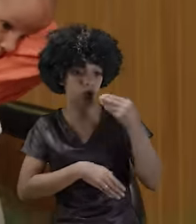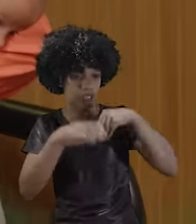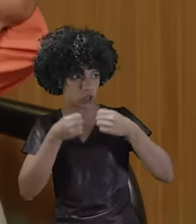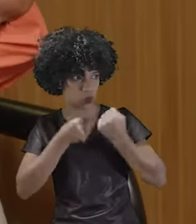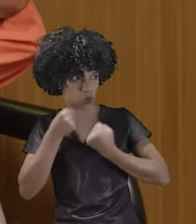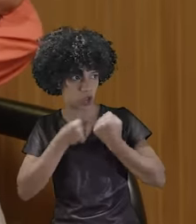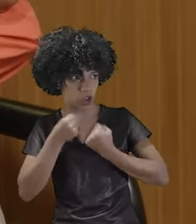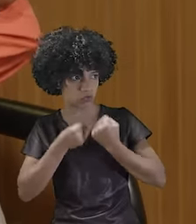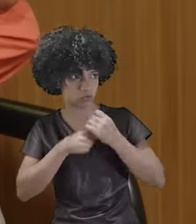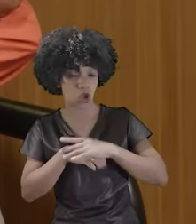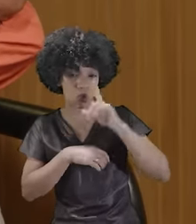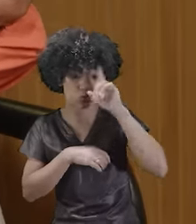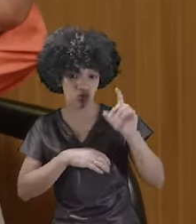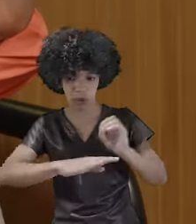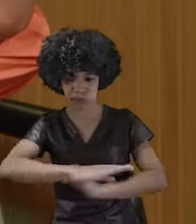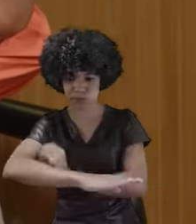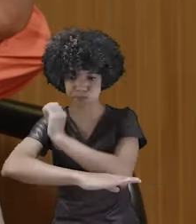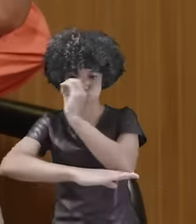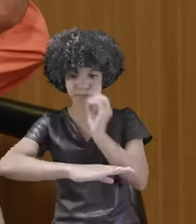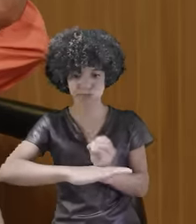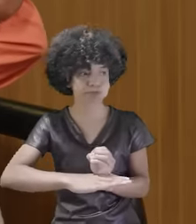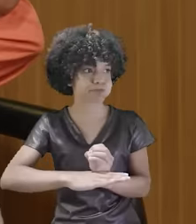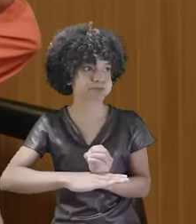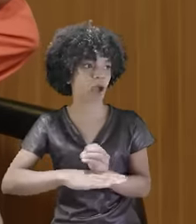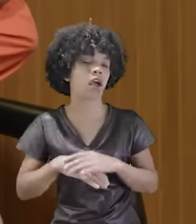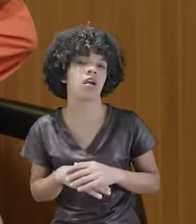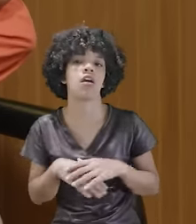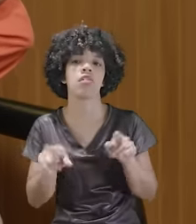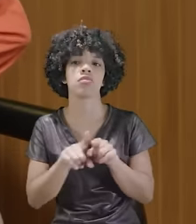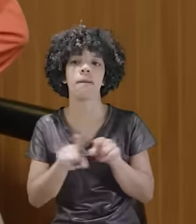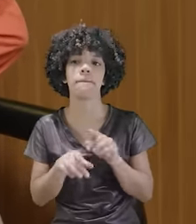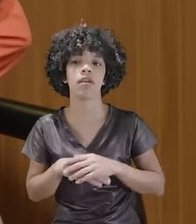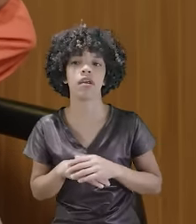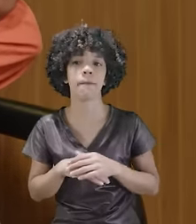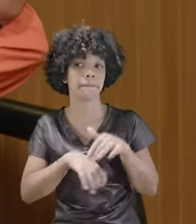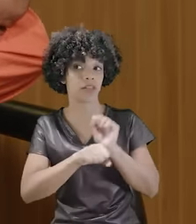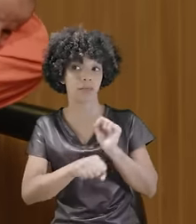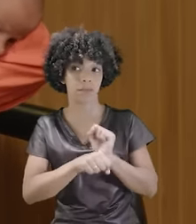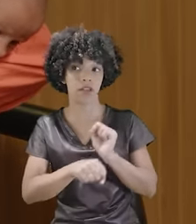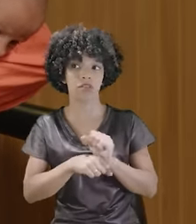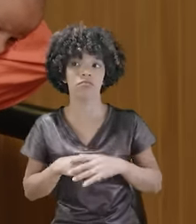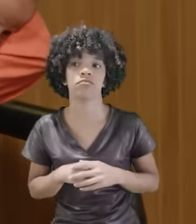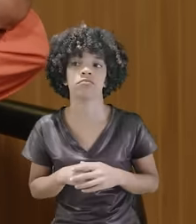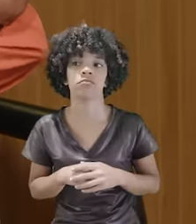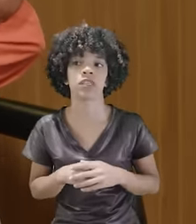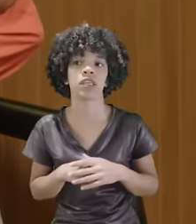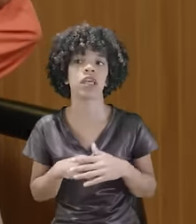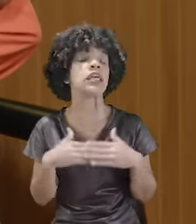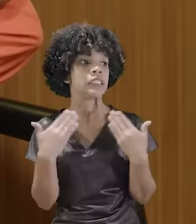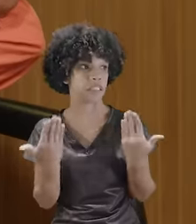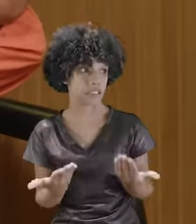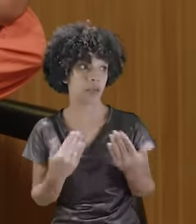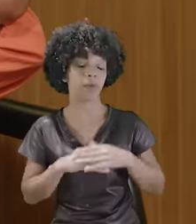a gente ficou um dia eu morro armado na rua na Estreita dormindo esperando um carro para chegar aí chegou um carro que tava